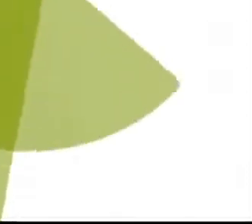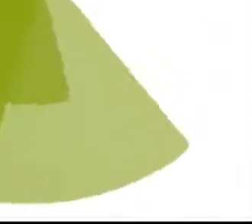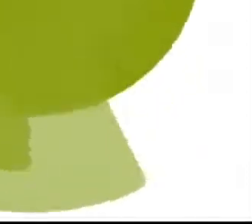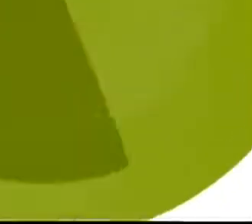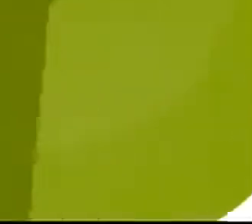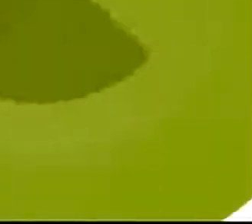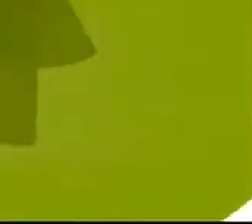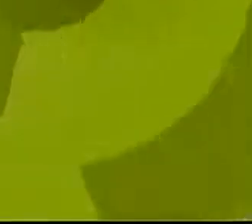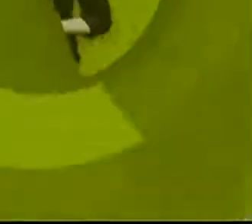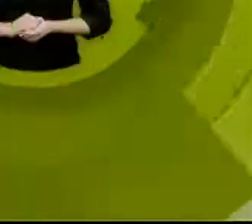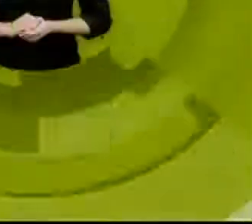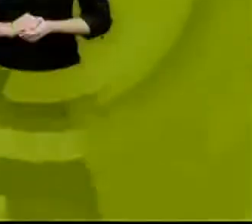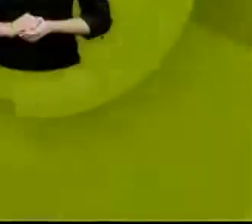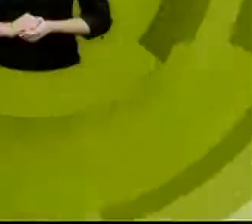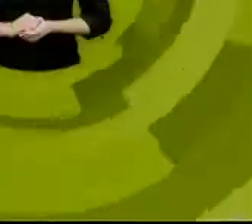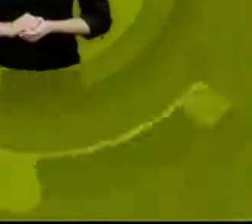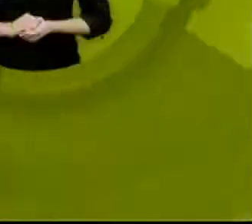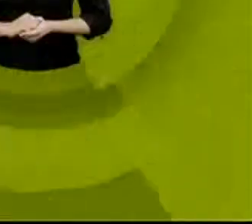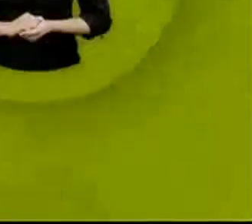e